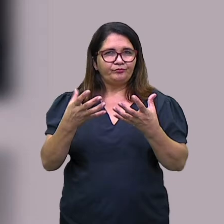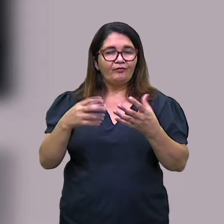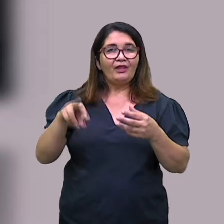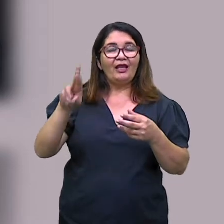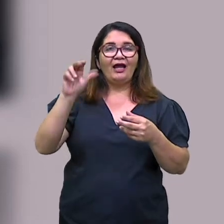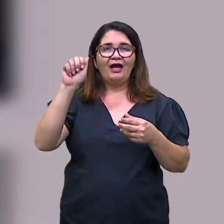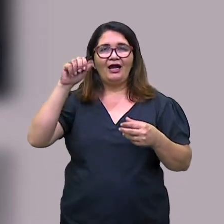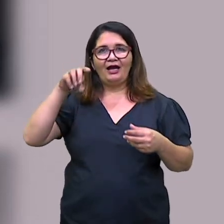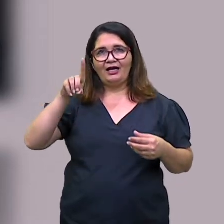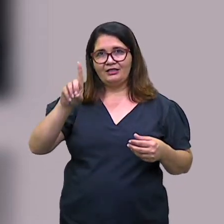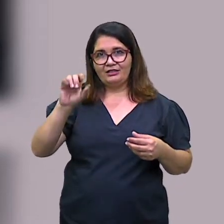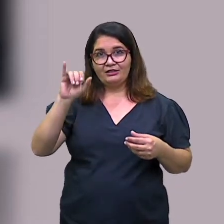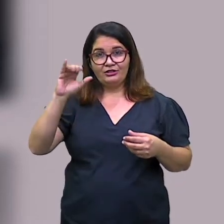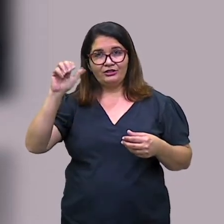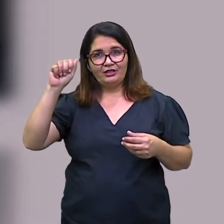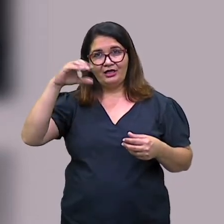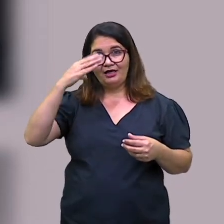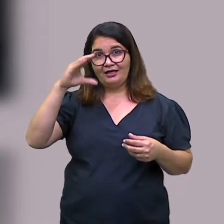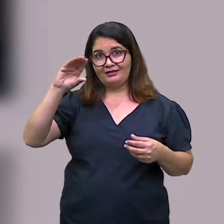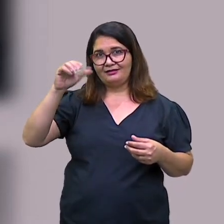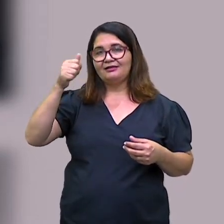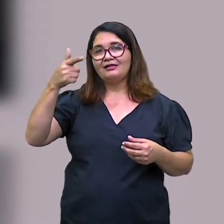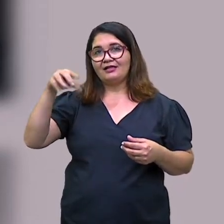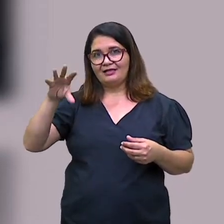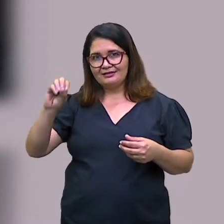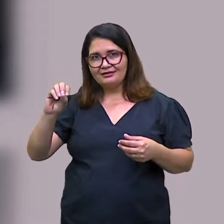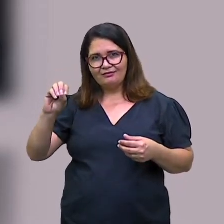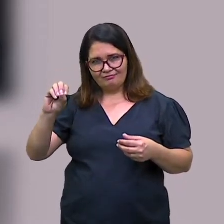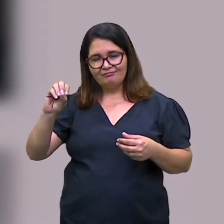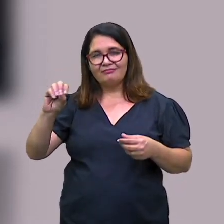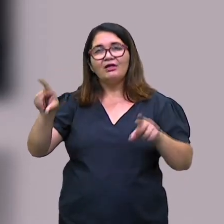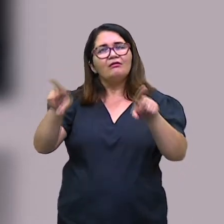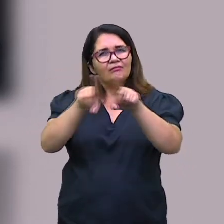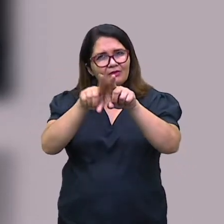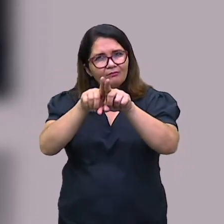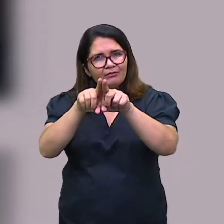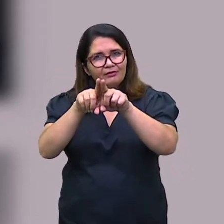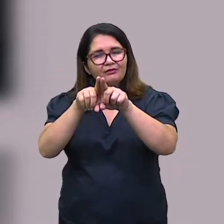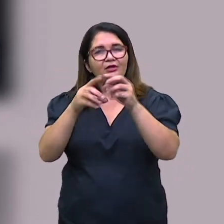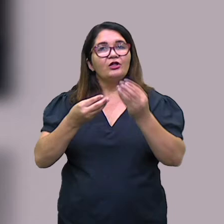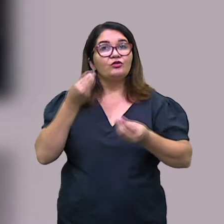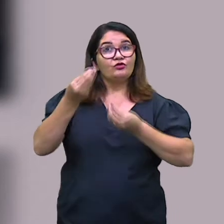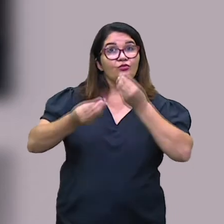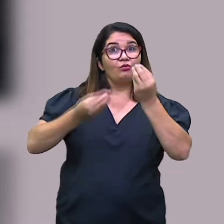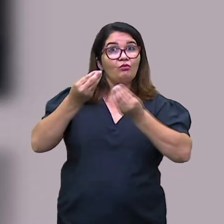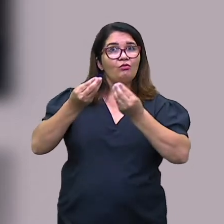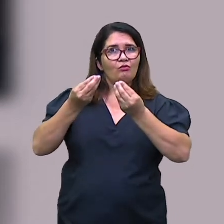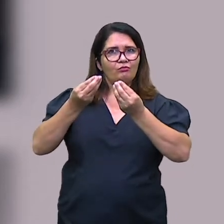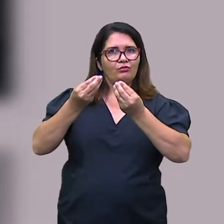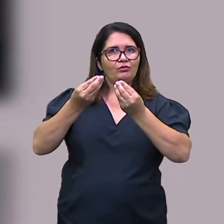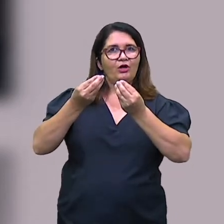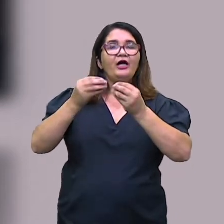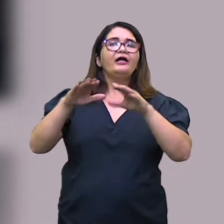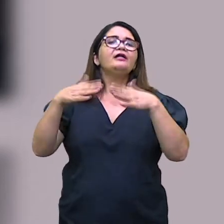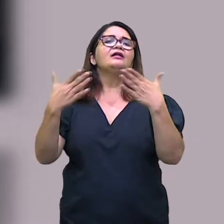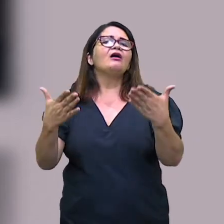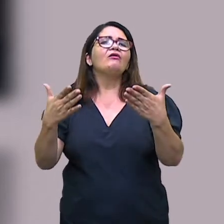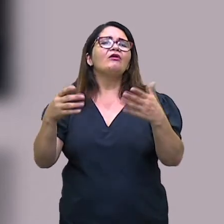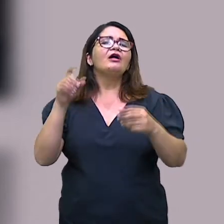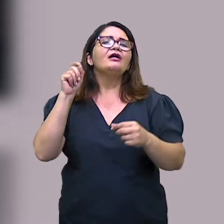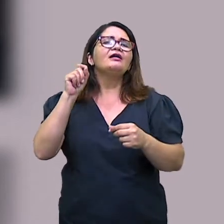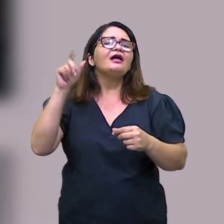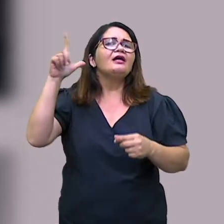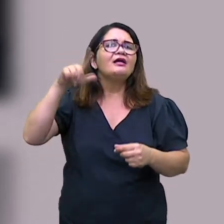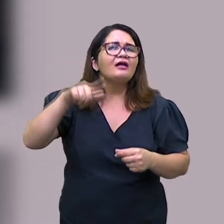Esse irradiar e radiar andam juntos? Quem é o nosso maior astro desta questão